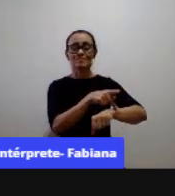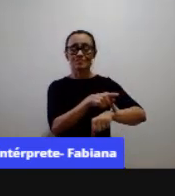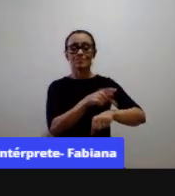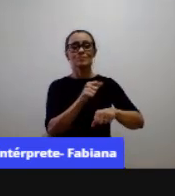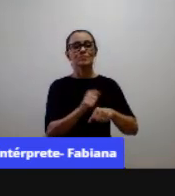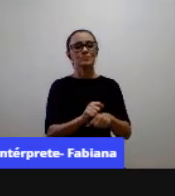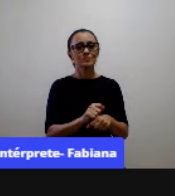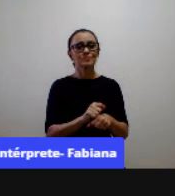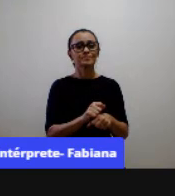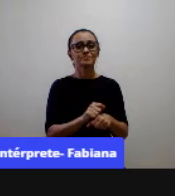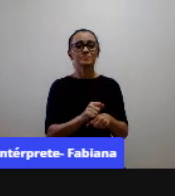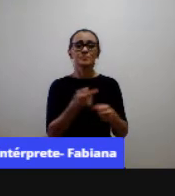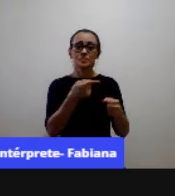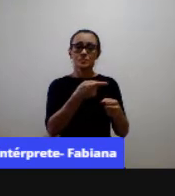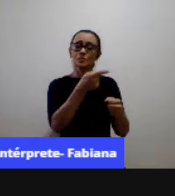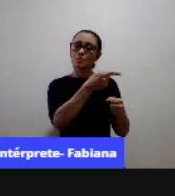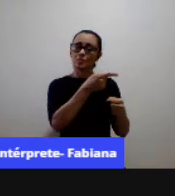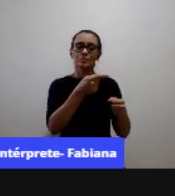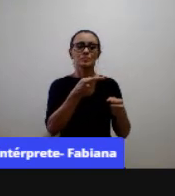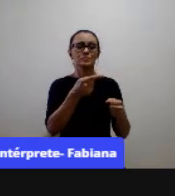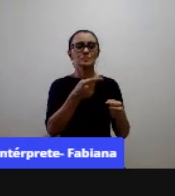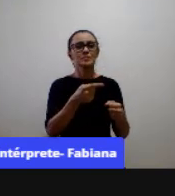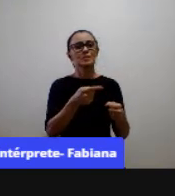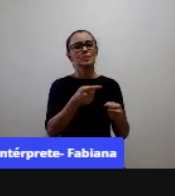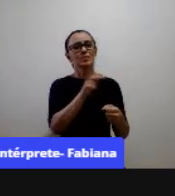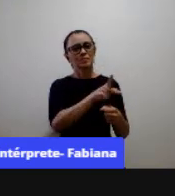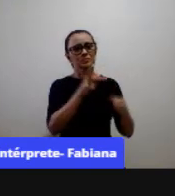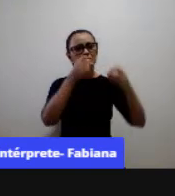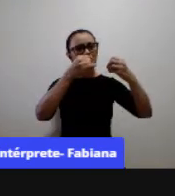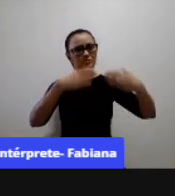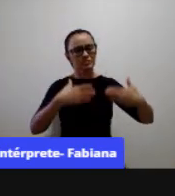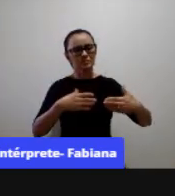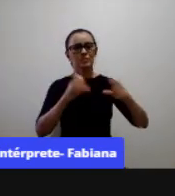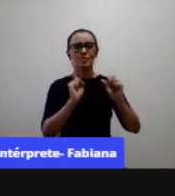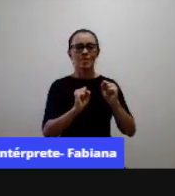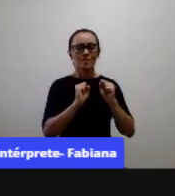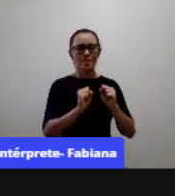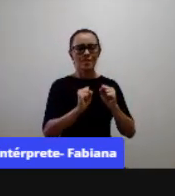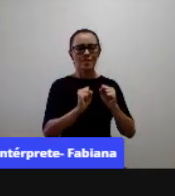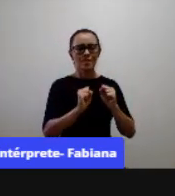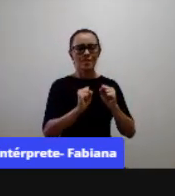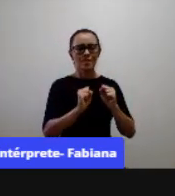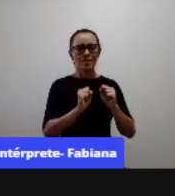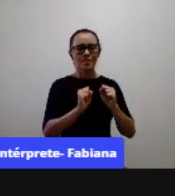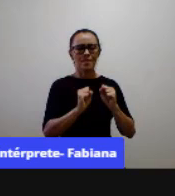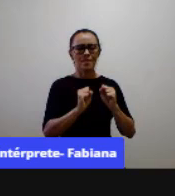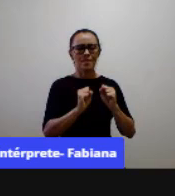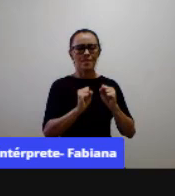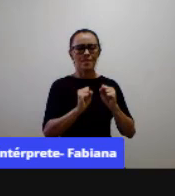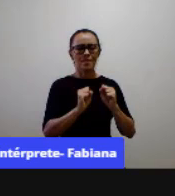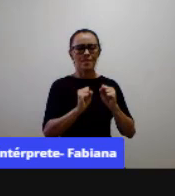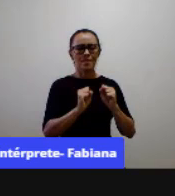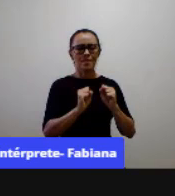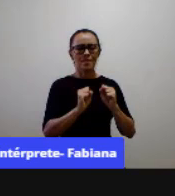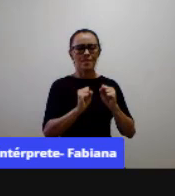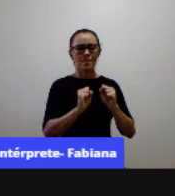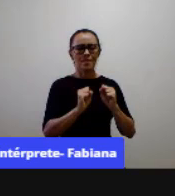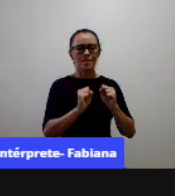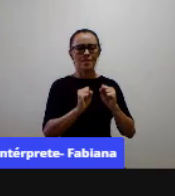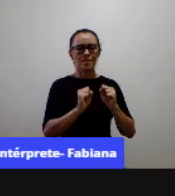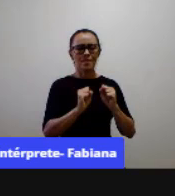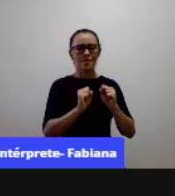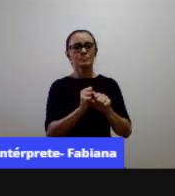de pandemia, por Google Meet ou via WhatsApp, que esse pai saiba que